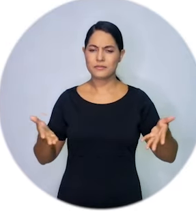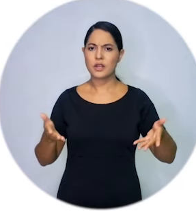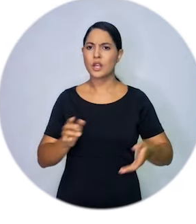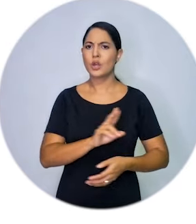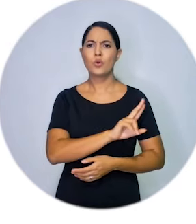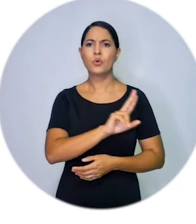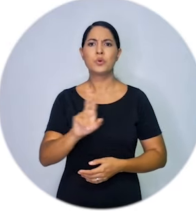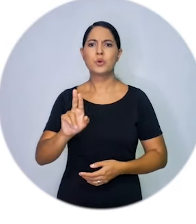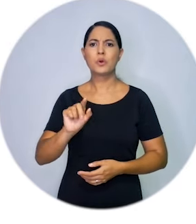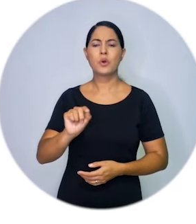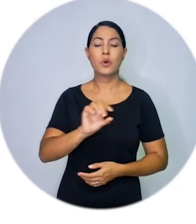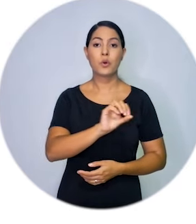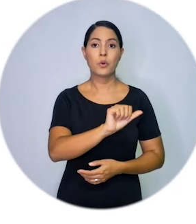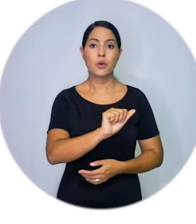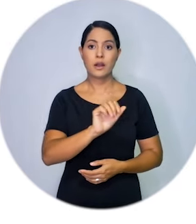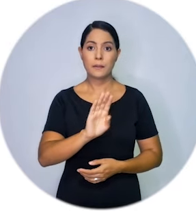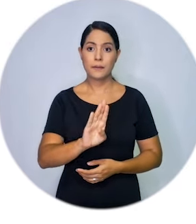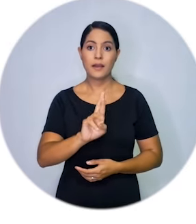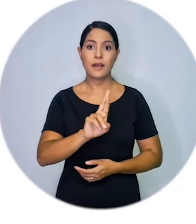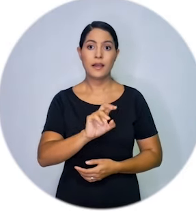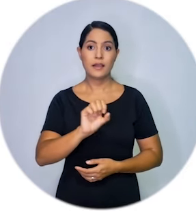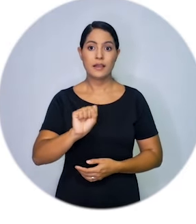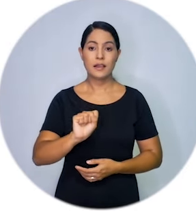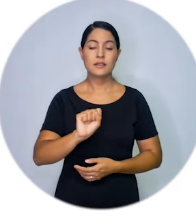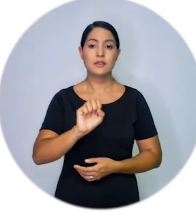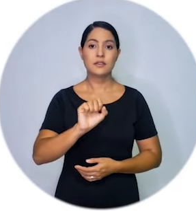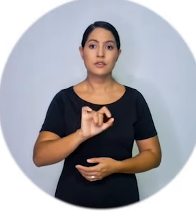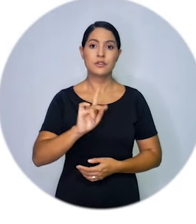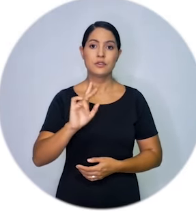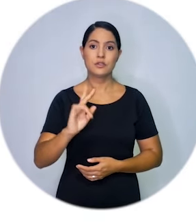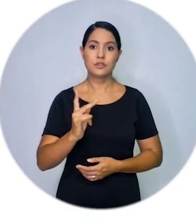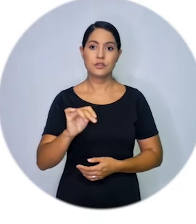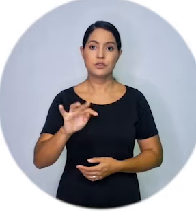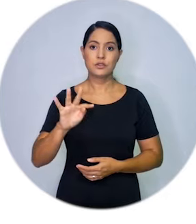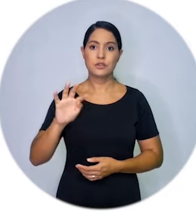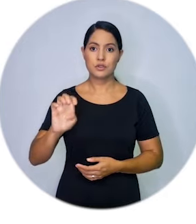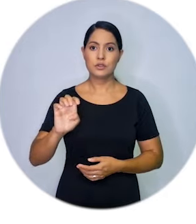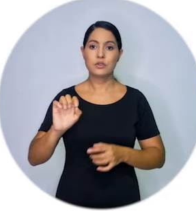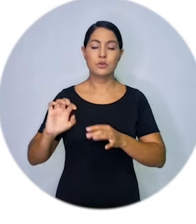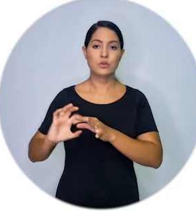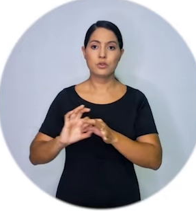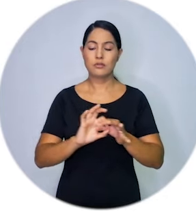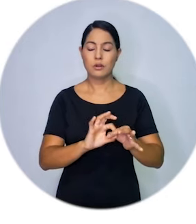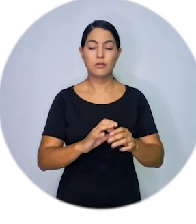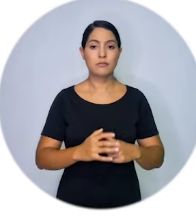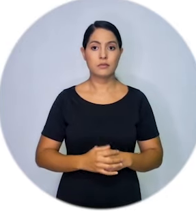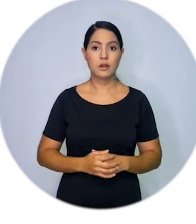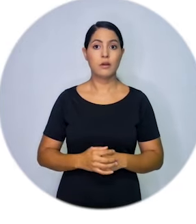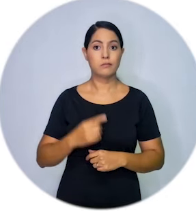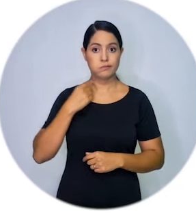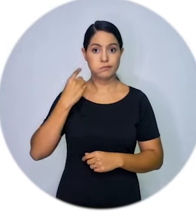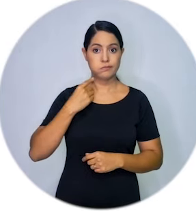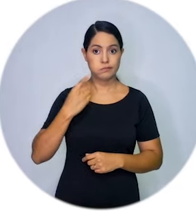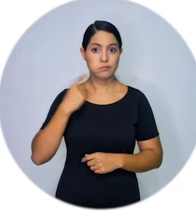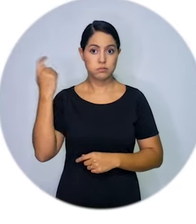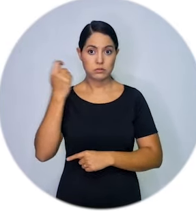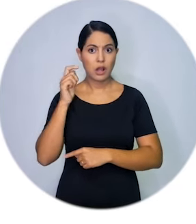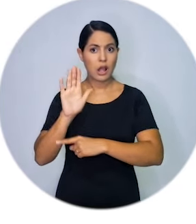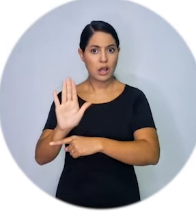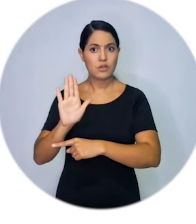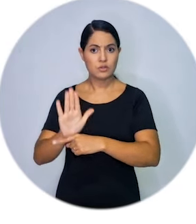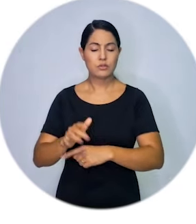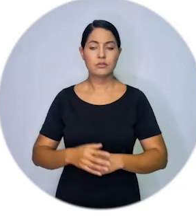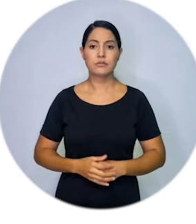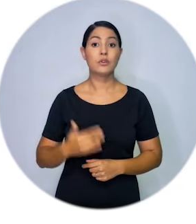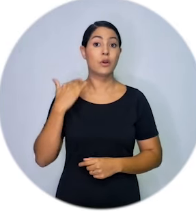87019-584-00125. O nome da conta que aparece é OABRS Enchente, Ajude a Advocacia Gaúcha, e o banco é o